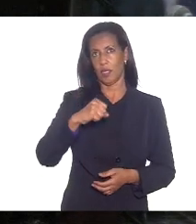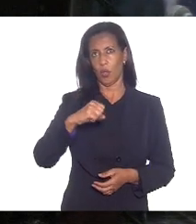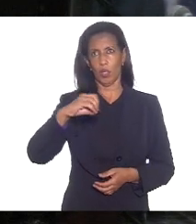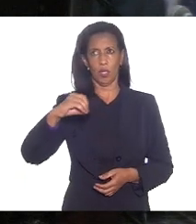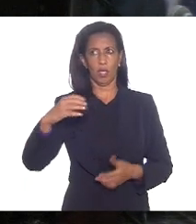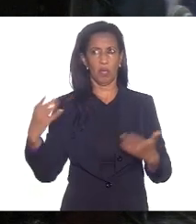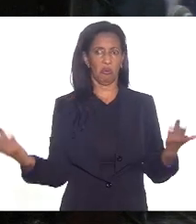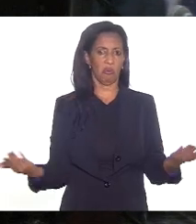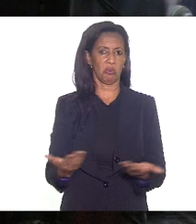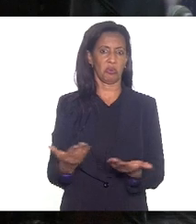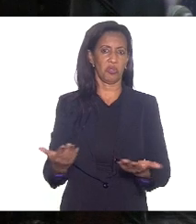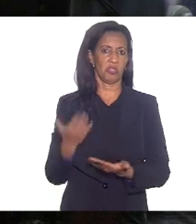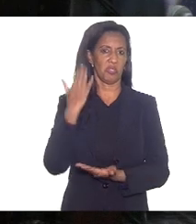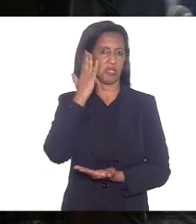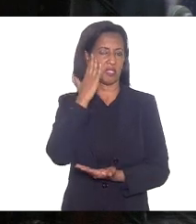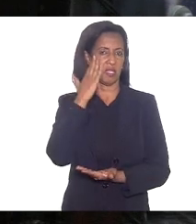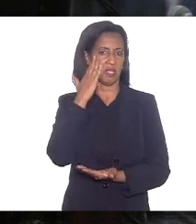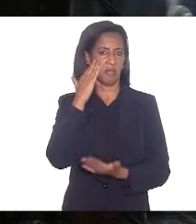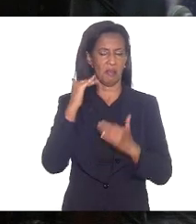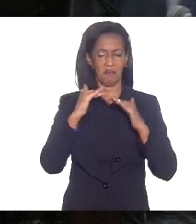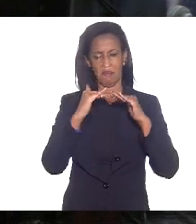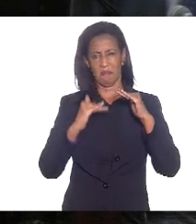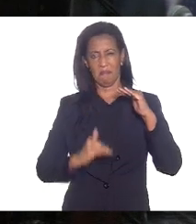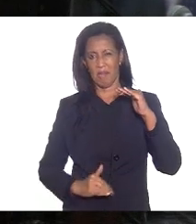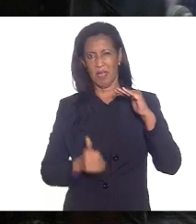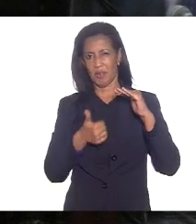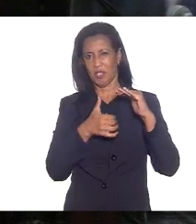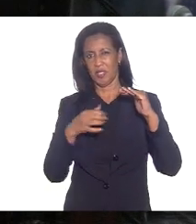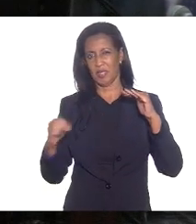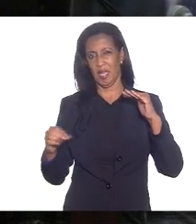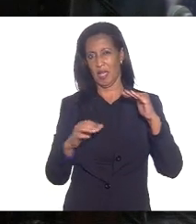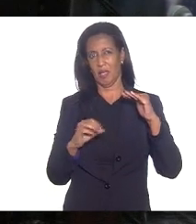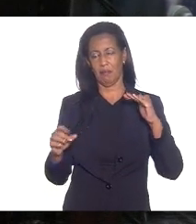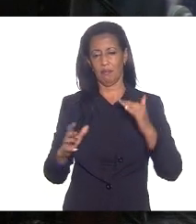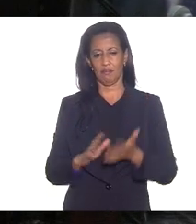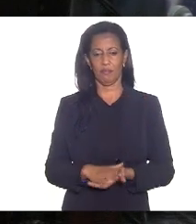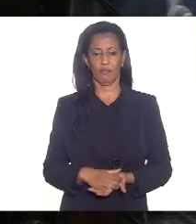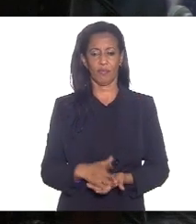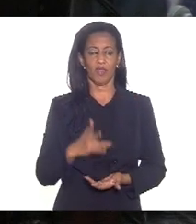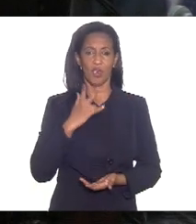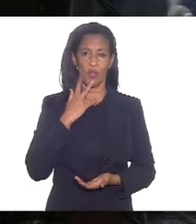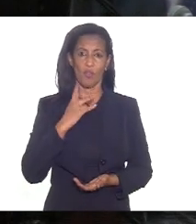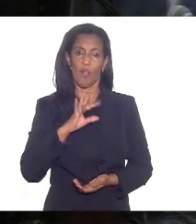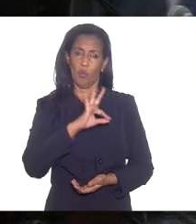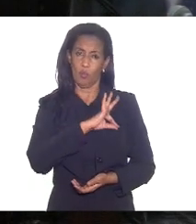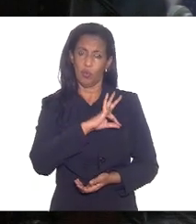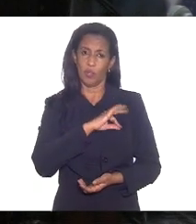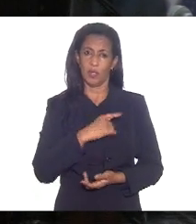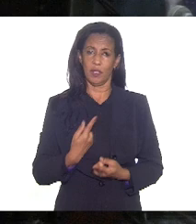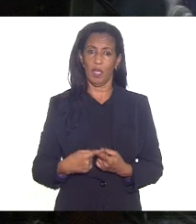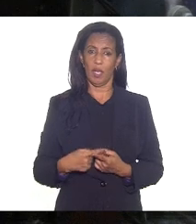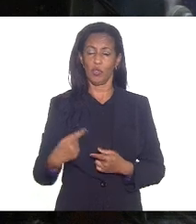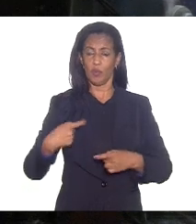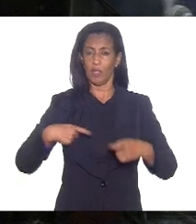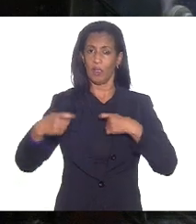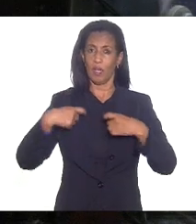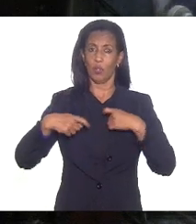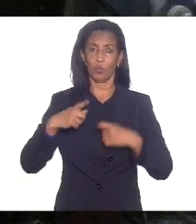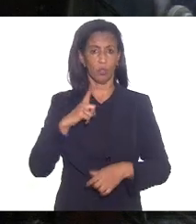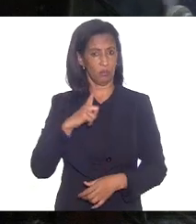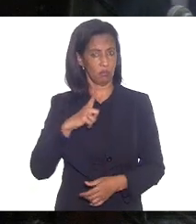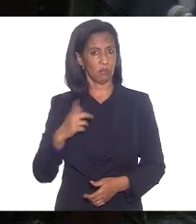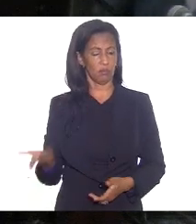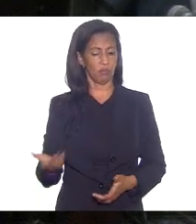hoje a gente já sabe que são menos de 100 policiais, eu chamo de policiais diante da luta que eles